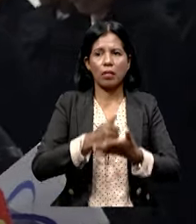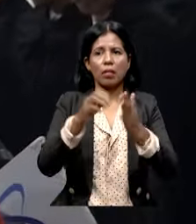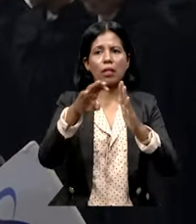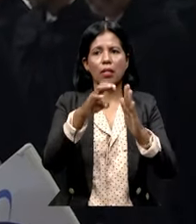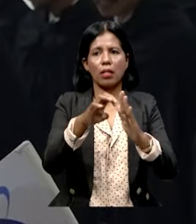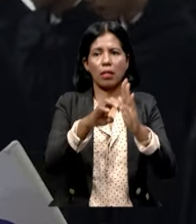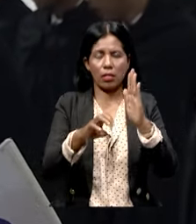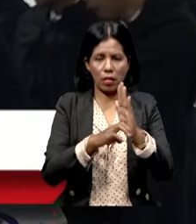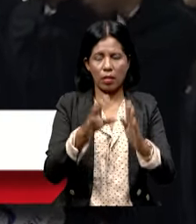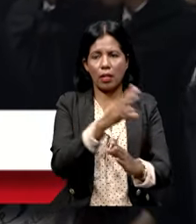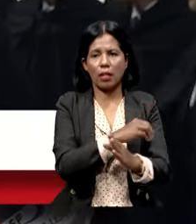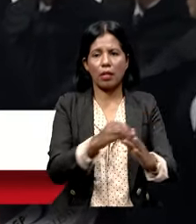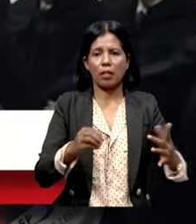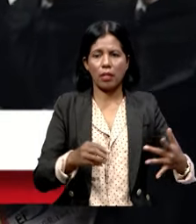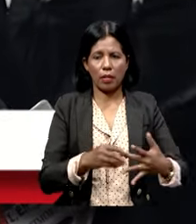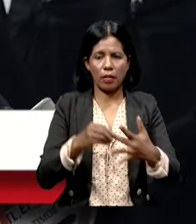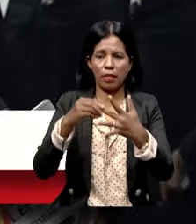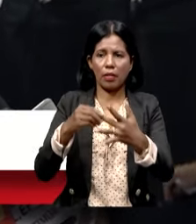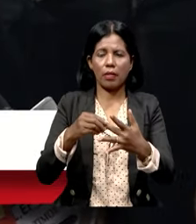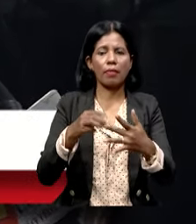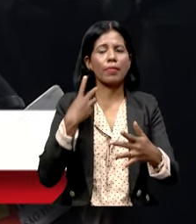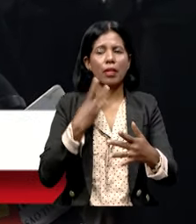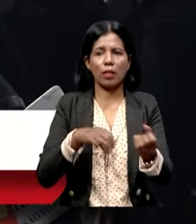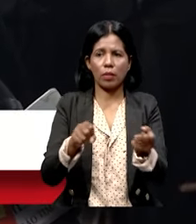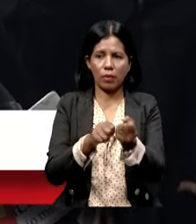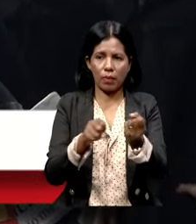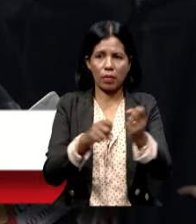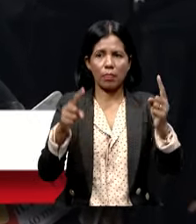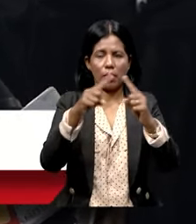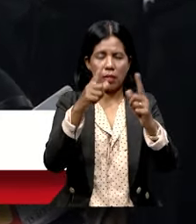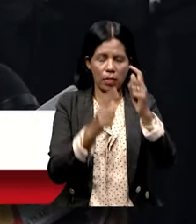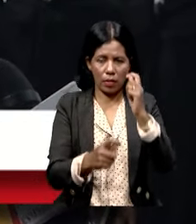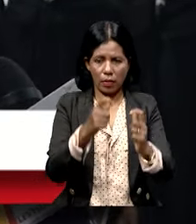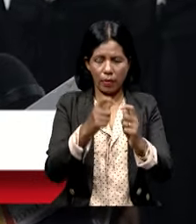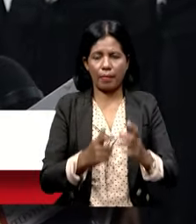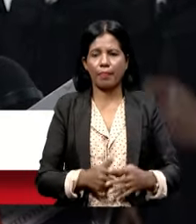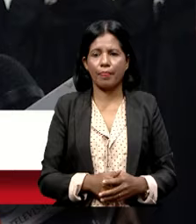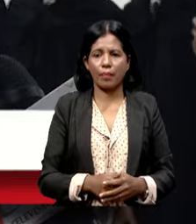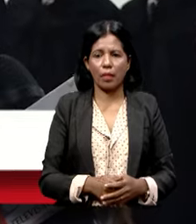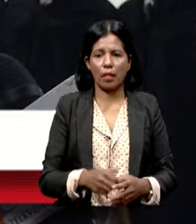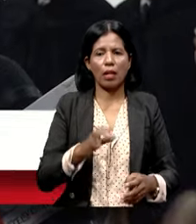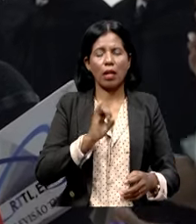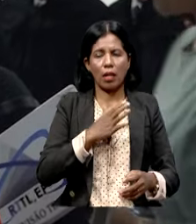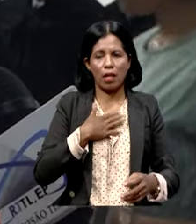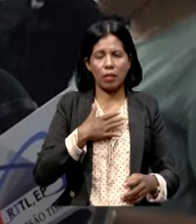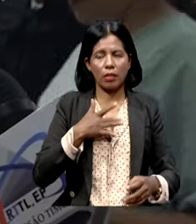estado, em específico, ita e a contribuir para o tribunal. Então, há um sentimento,